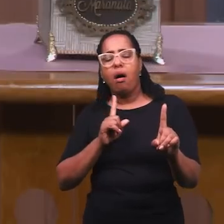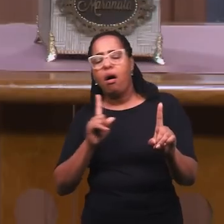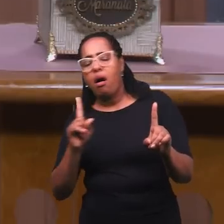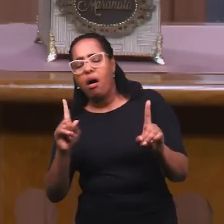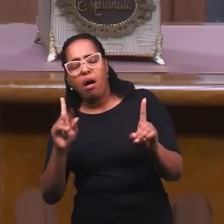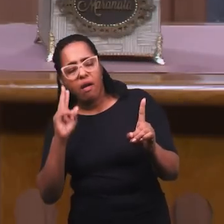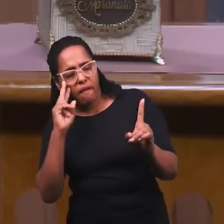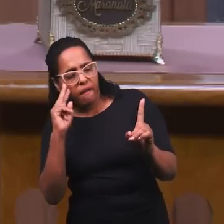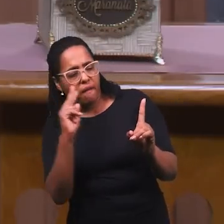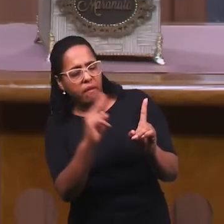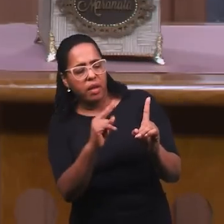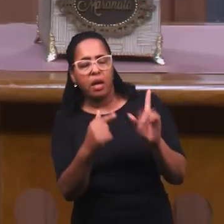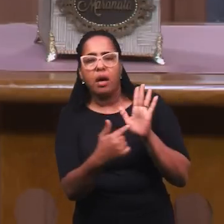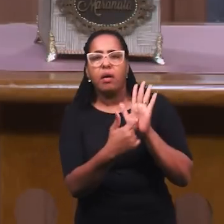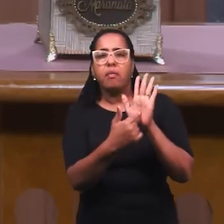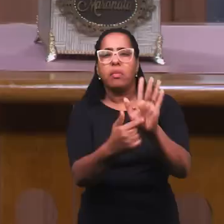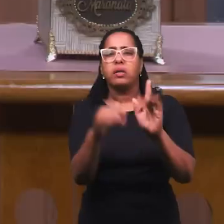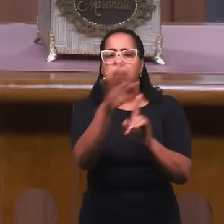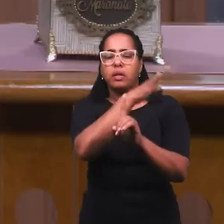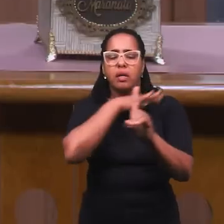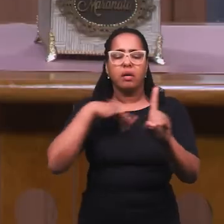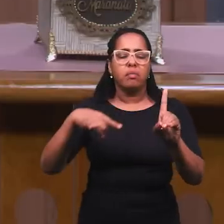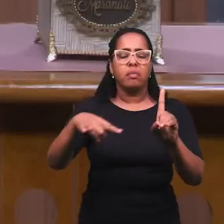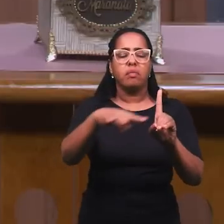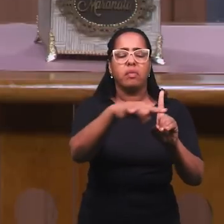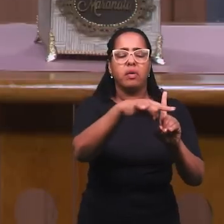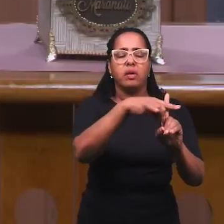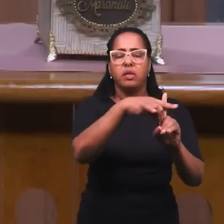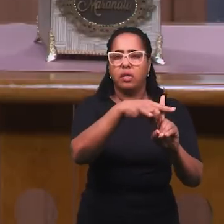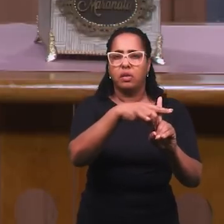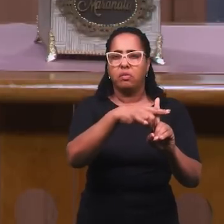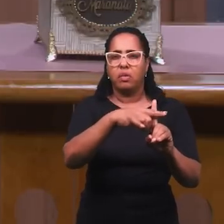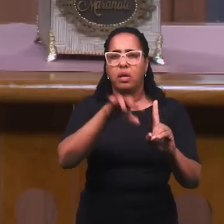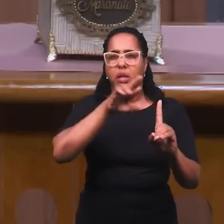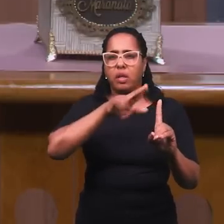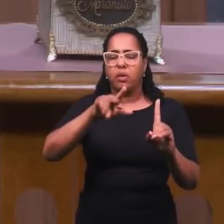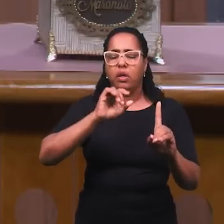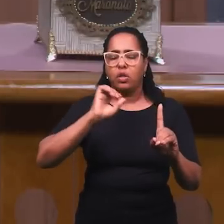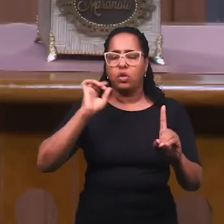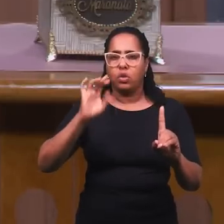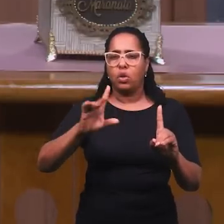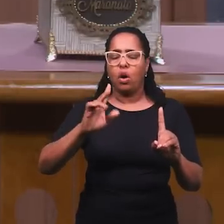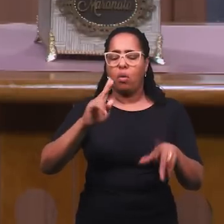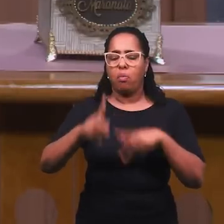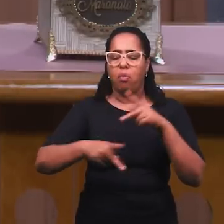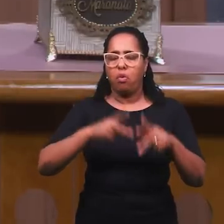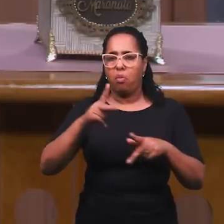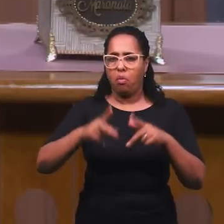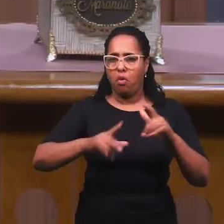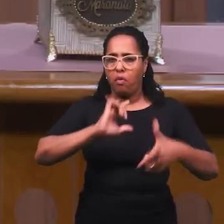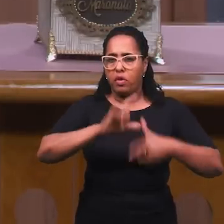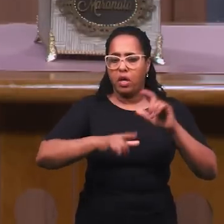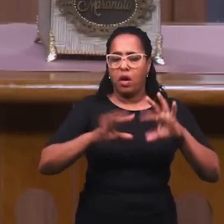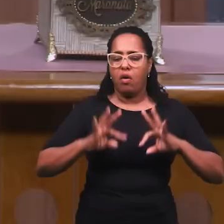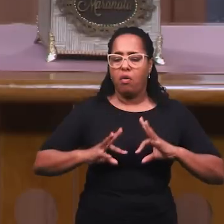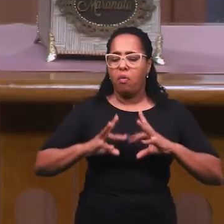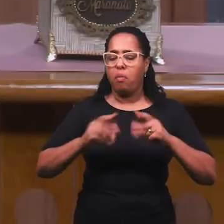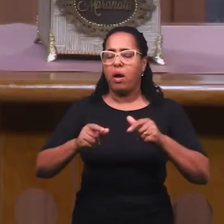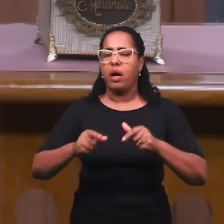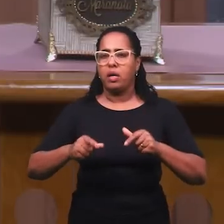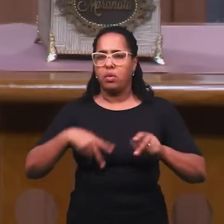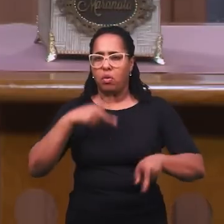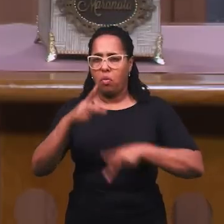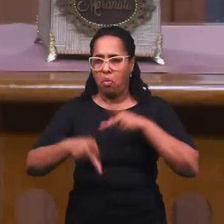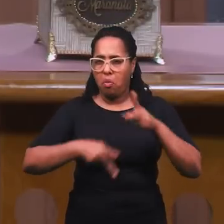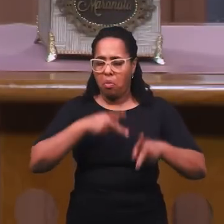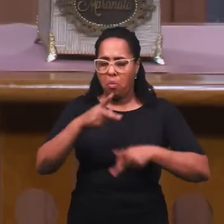passavam viam aquele sacrifício, mostrando que o sacrifício do Senhor Jesus não foi somente para Israel, mas foi para a